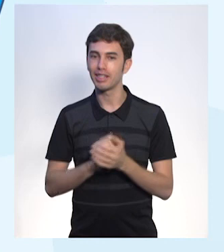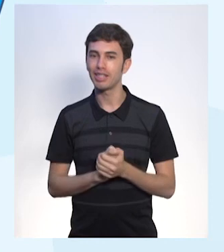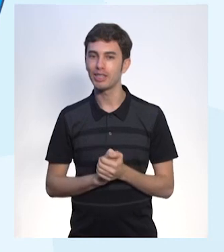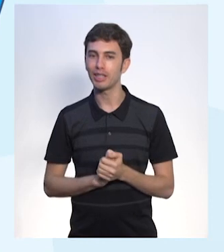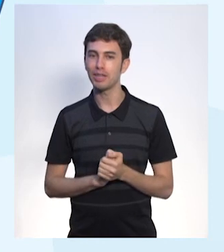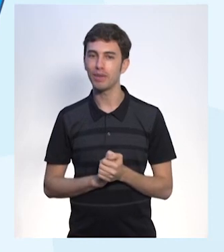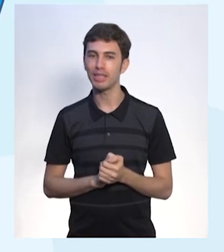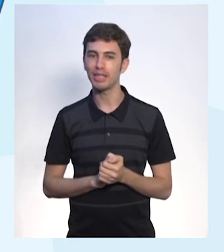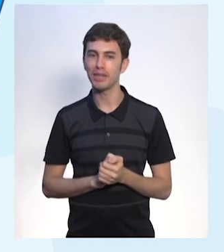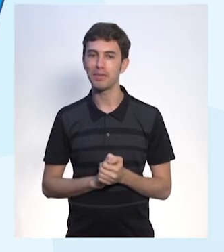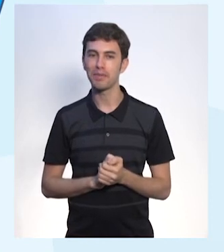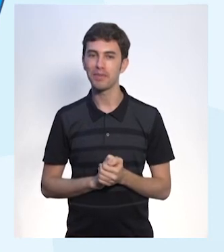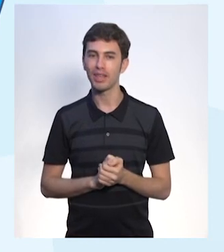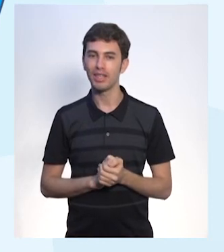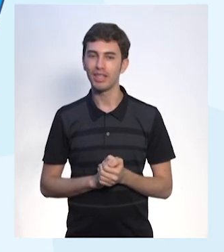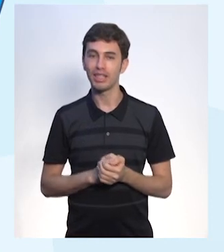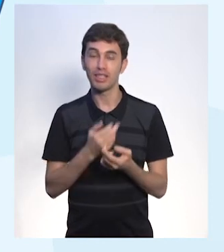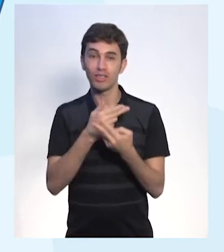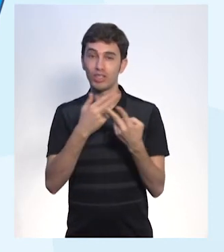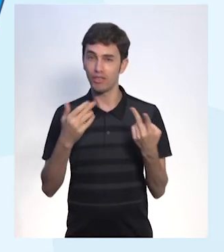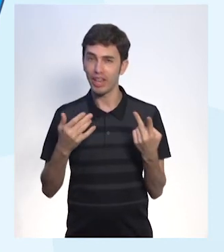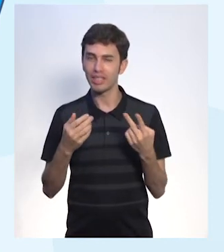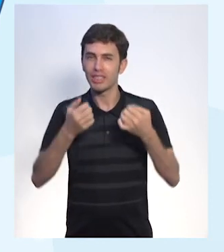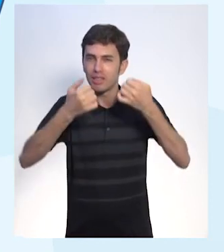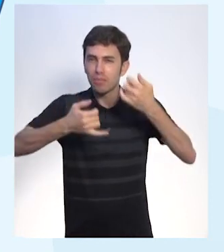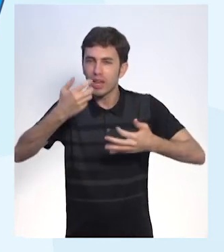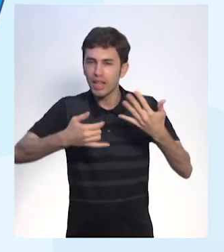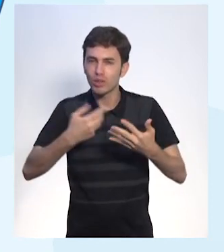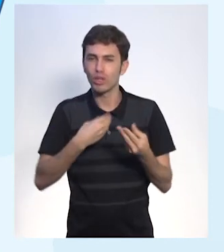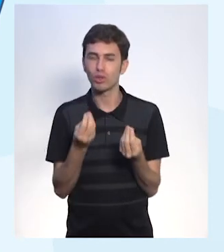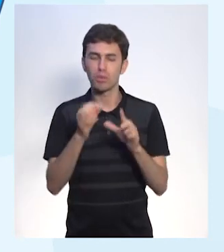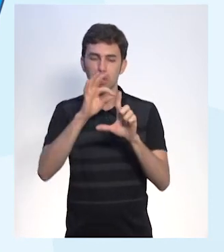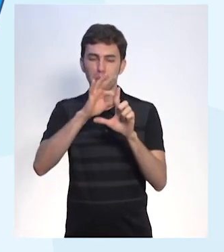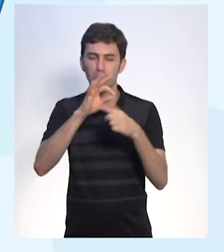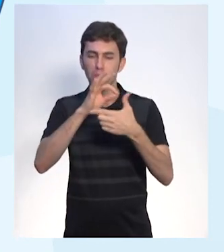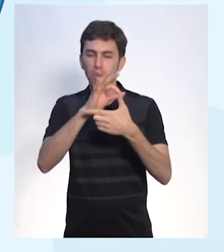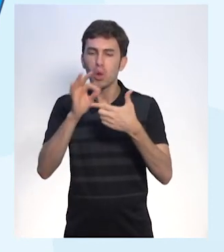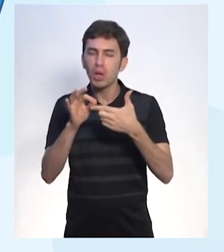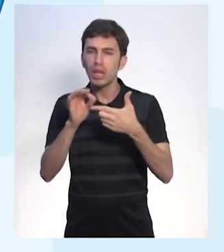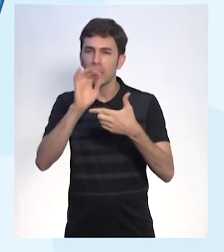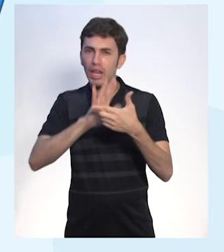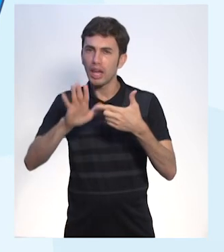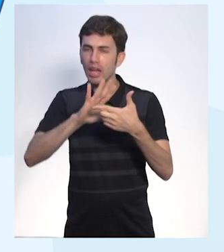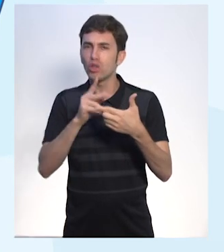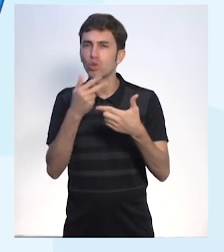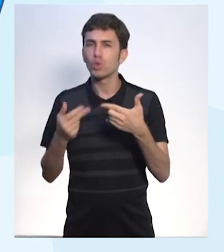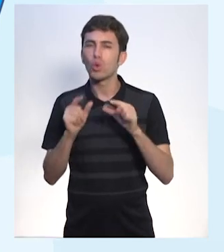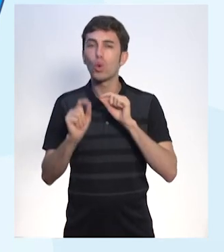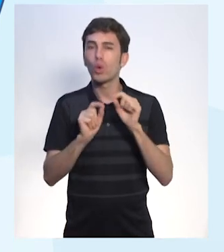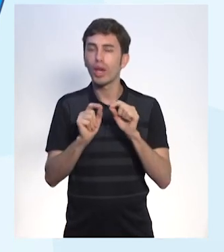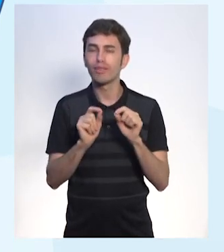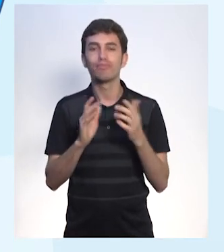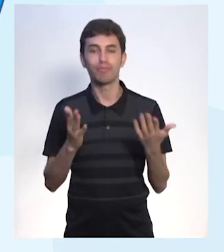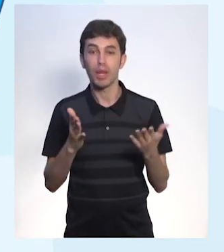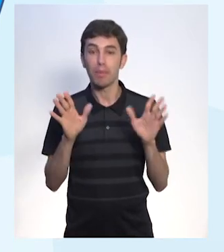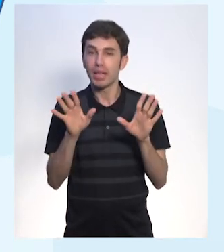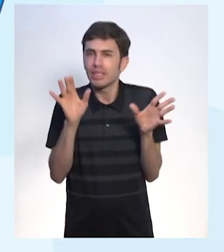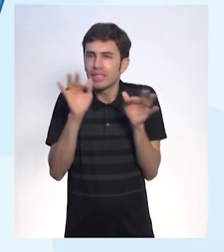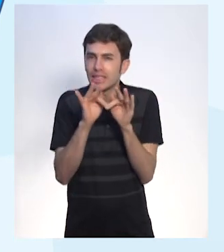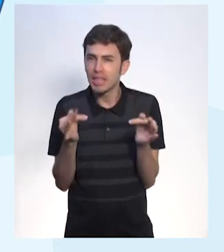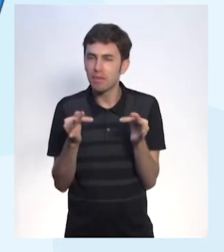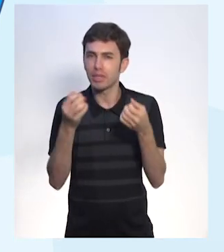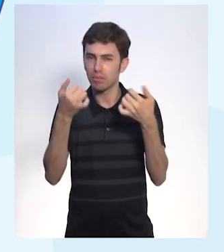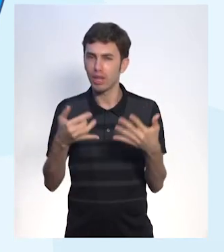para polígonos, mas, de maneira simples, são todas aquelas figuras geométricas planas, fechadas, formadas